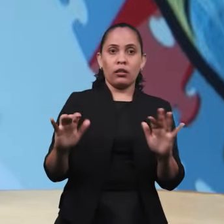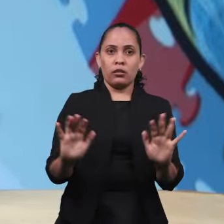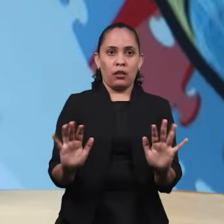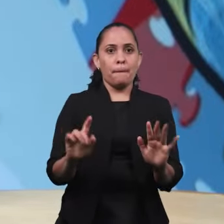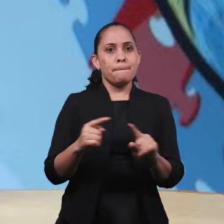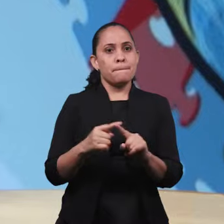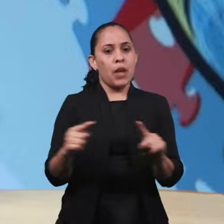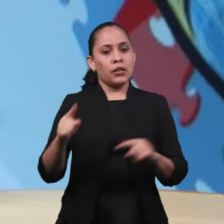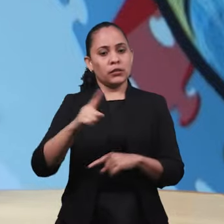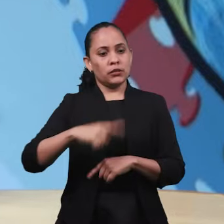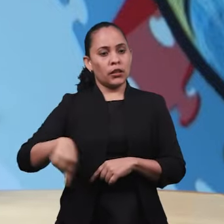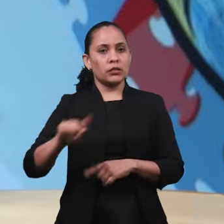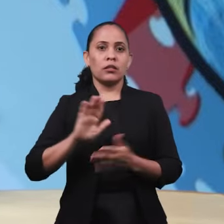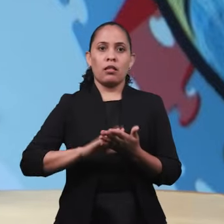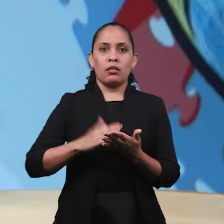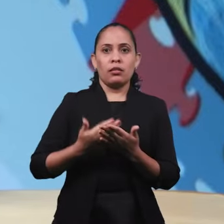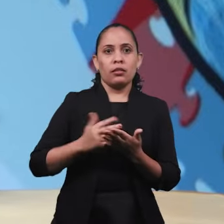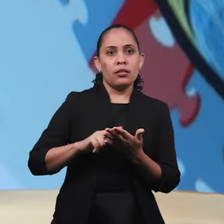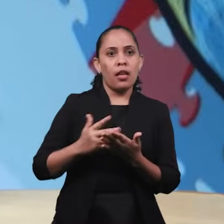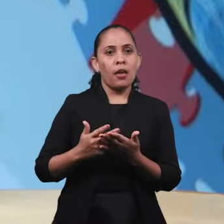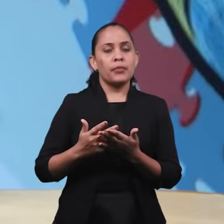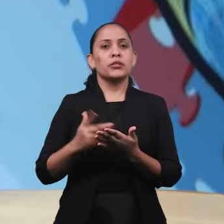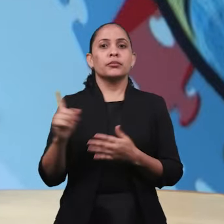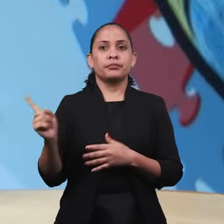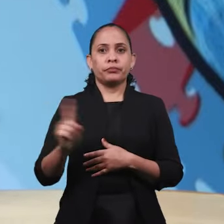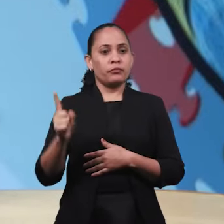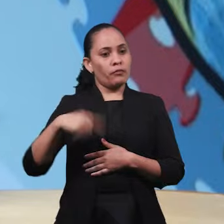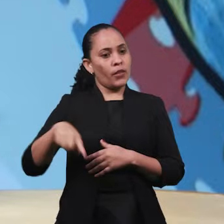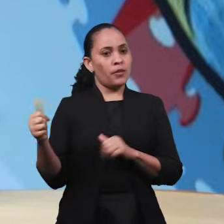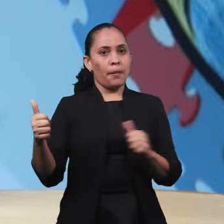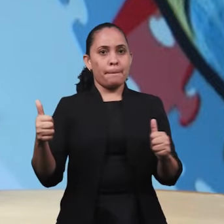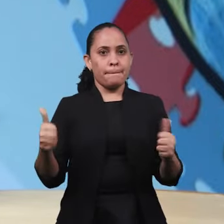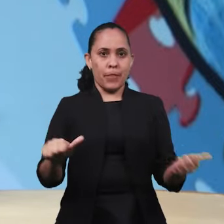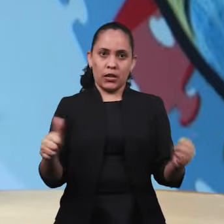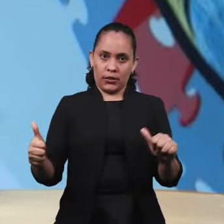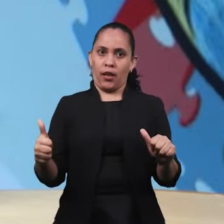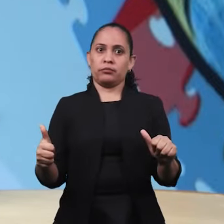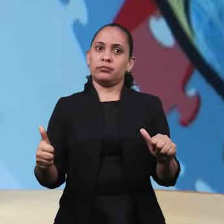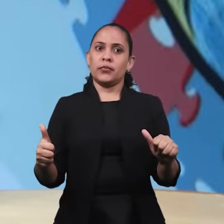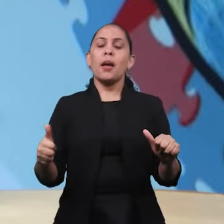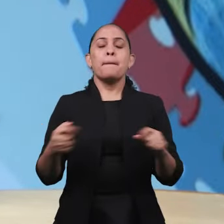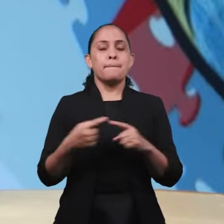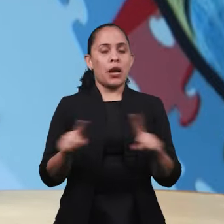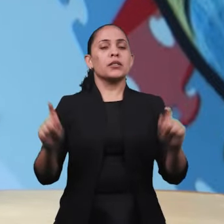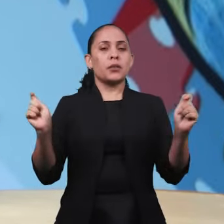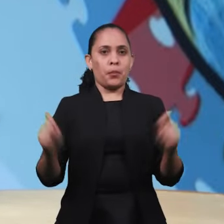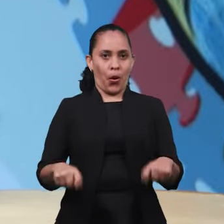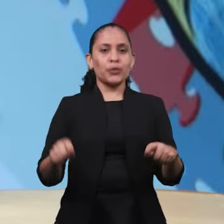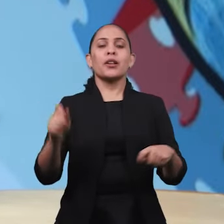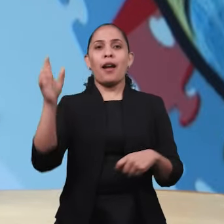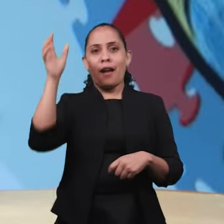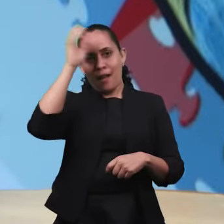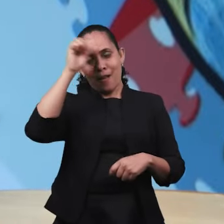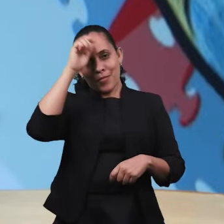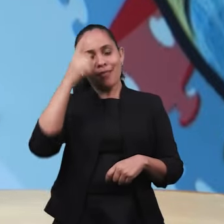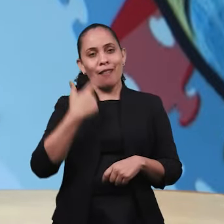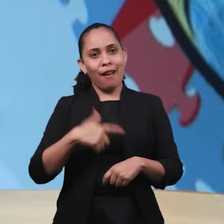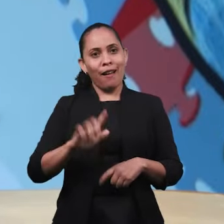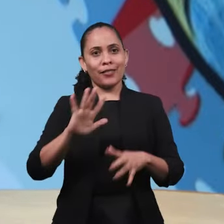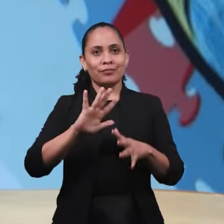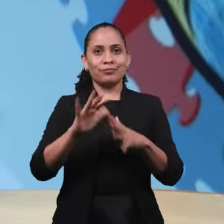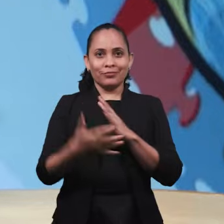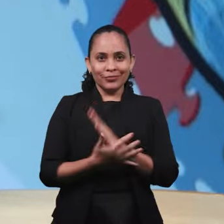eles não serão intérpretes até que eles sejam batizados. Mas eles podem aprender a língua brasileira de sinais e